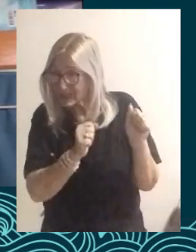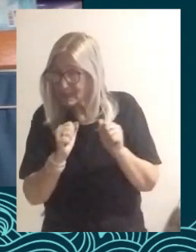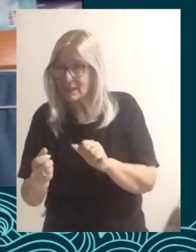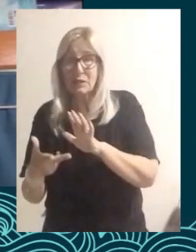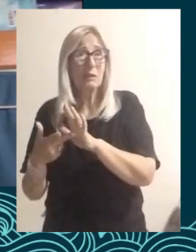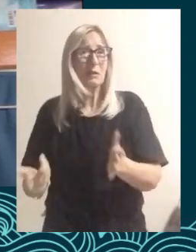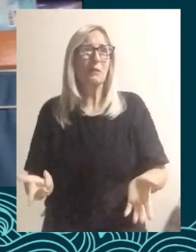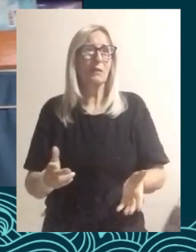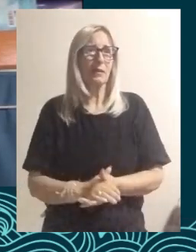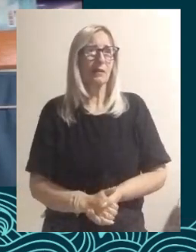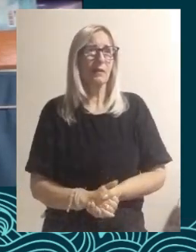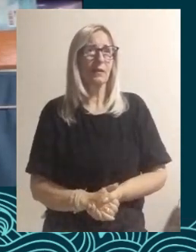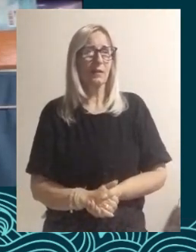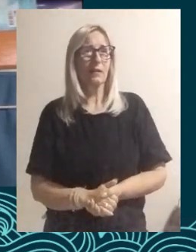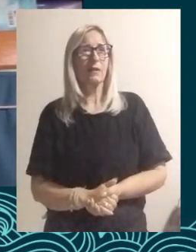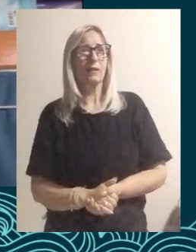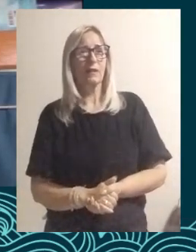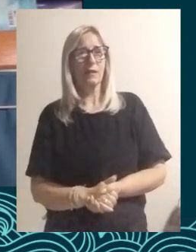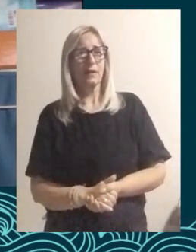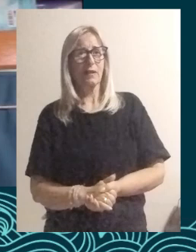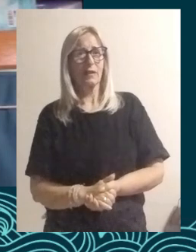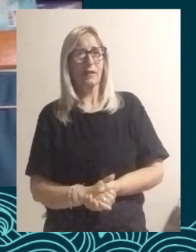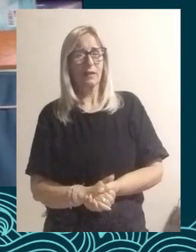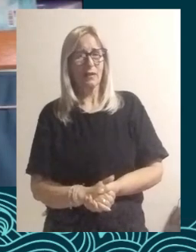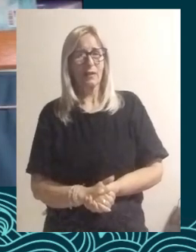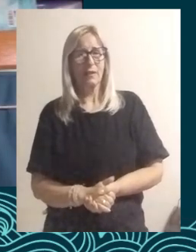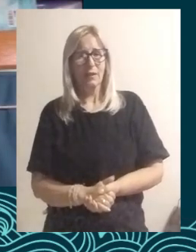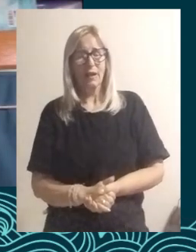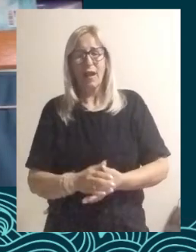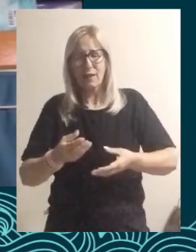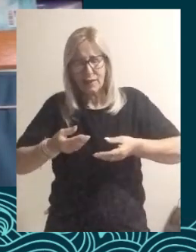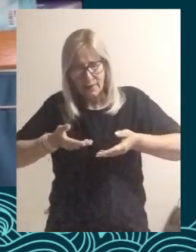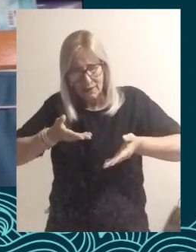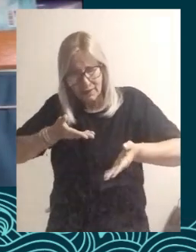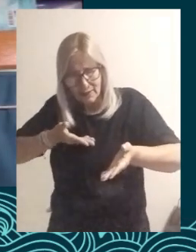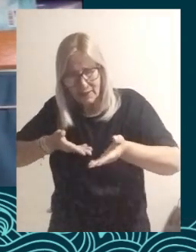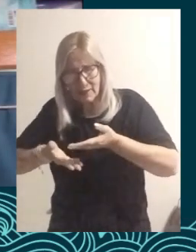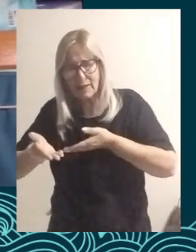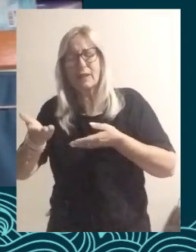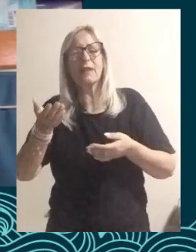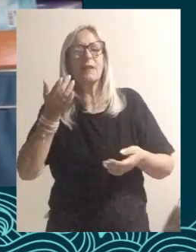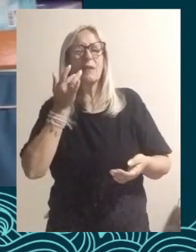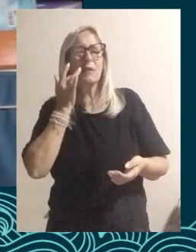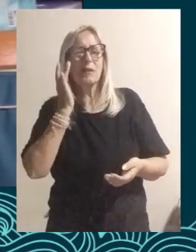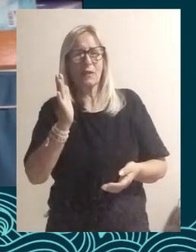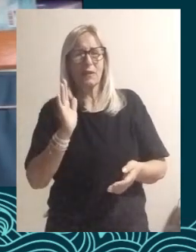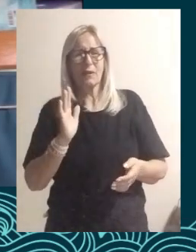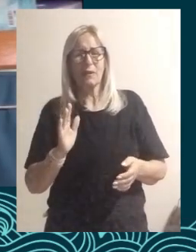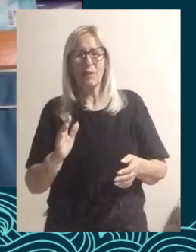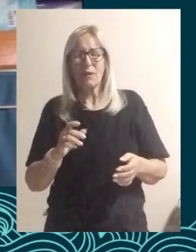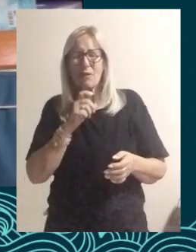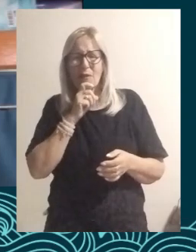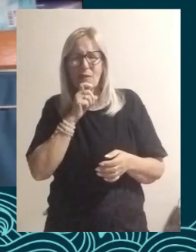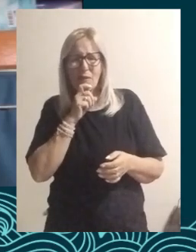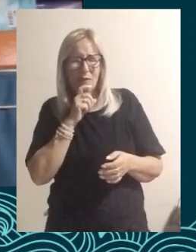vai poder, a gente diz sim mesmo assim, só no dia não aparece. sim. E quando a gente se isola, mesmo acho que é mais fácil. Eu